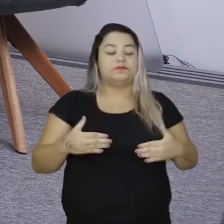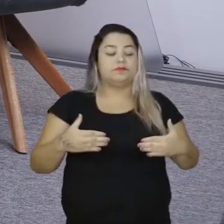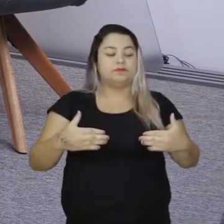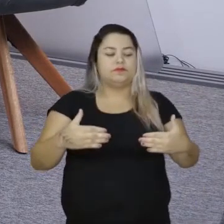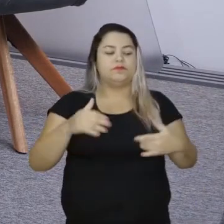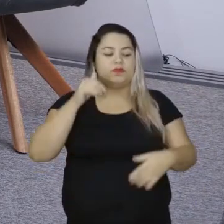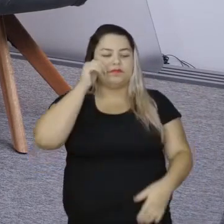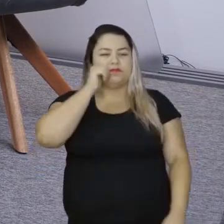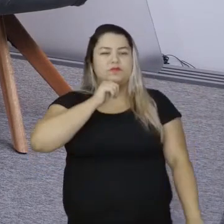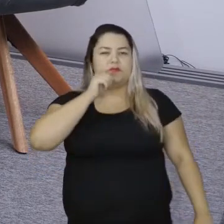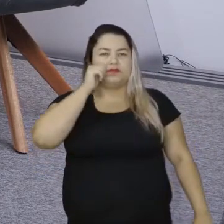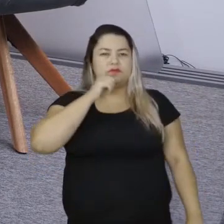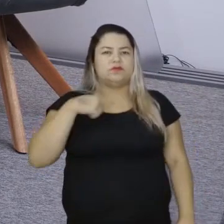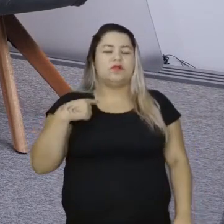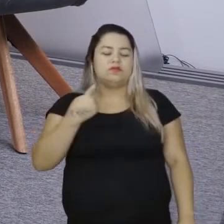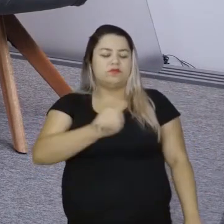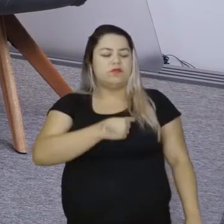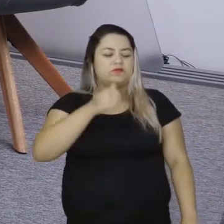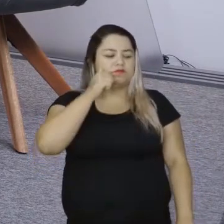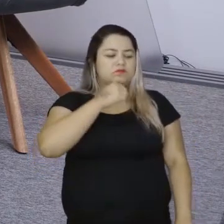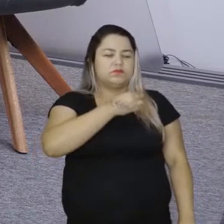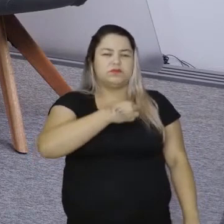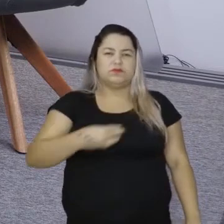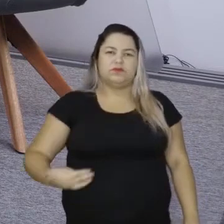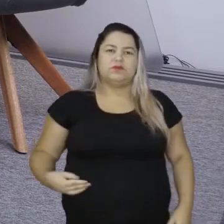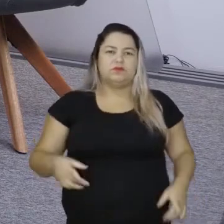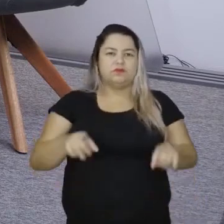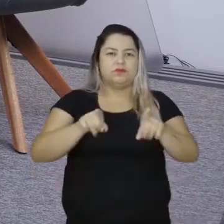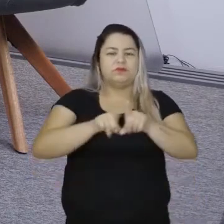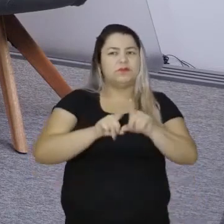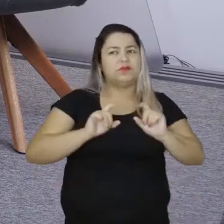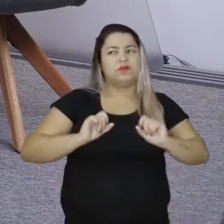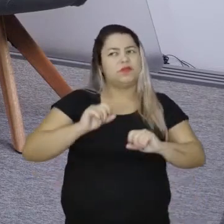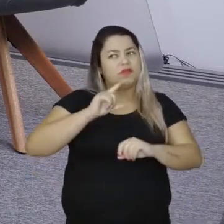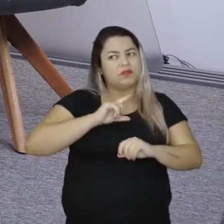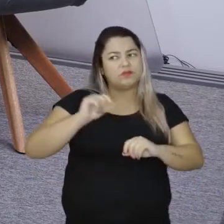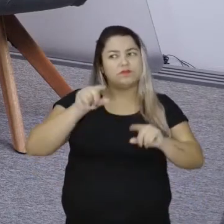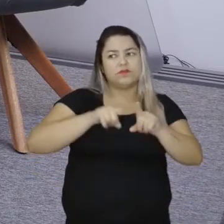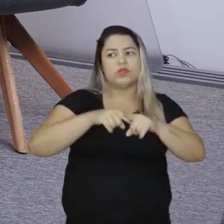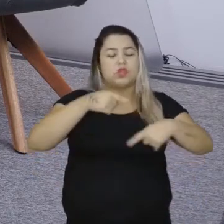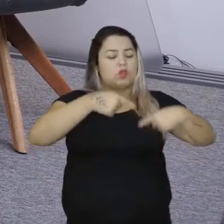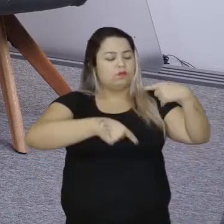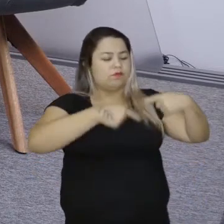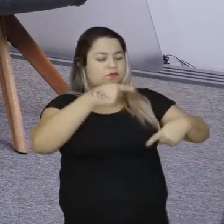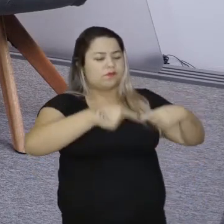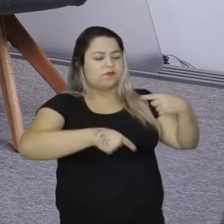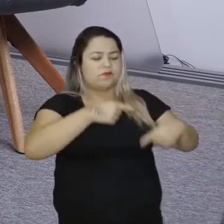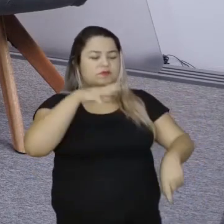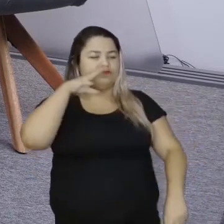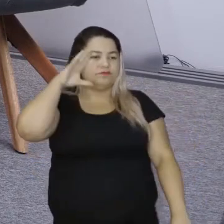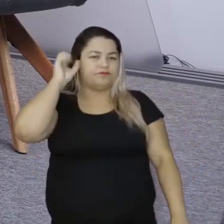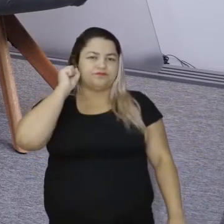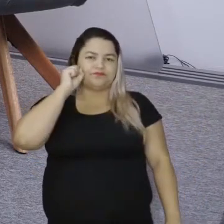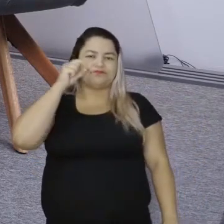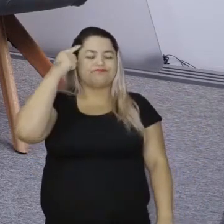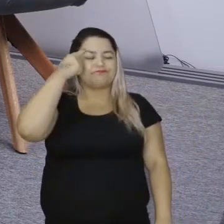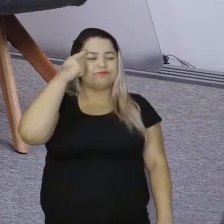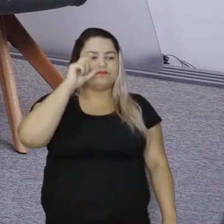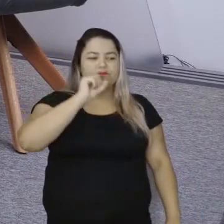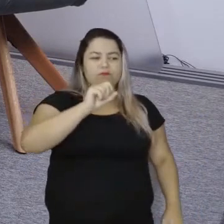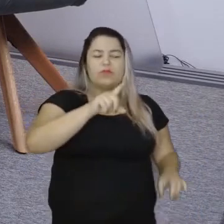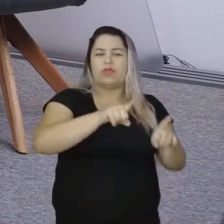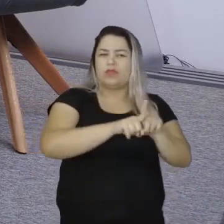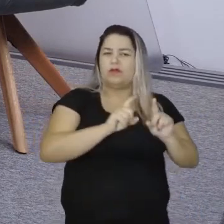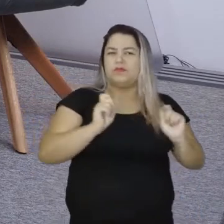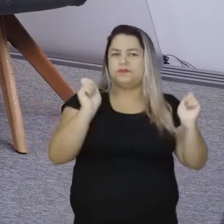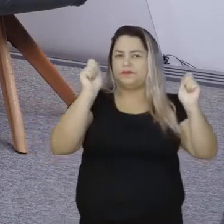das Mulheres, da nossa ministra, inclusive, de ir em loco, fazer a discussão e ouvir e pensar nas